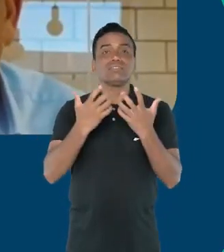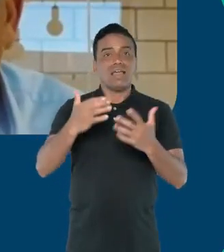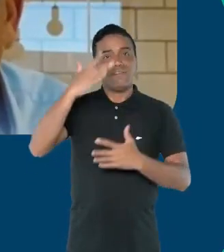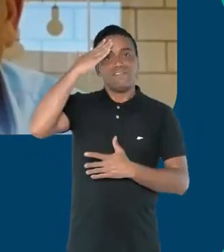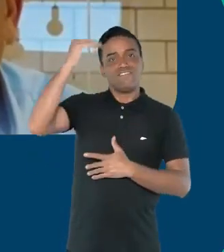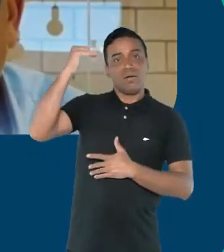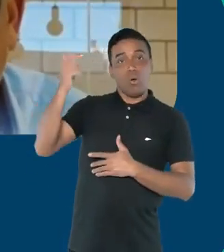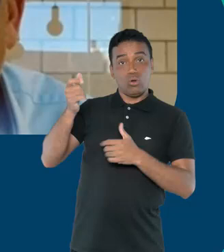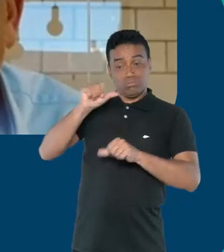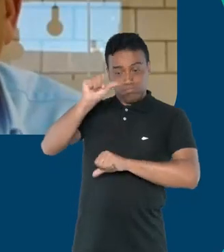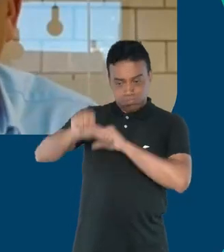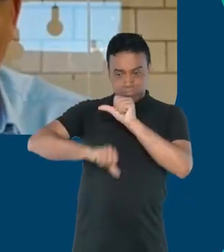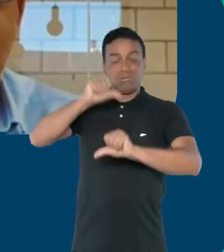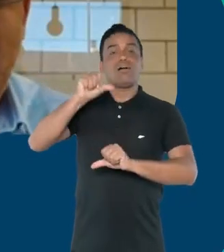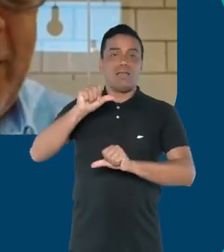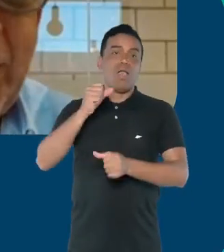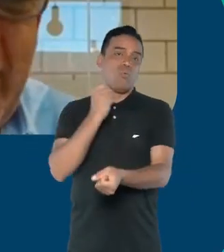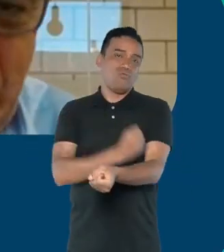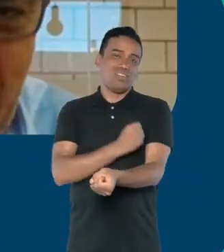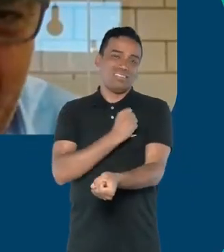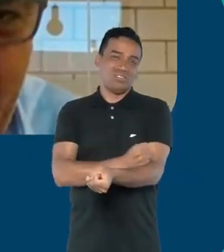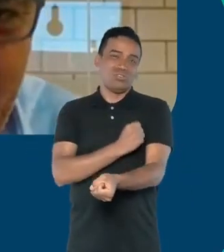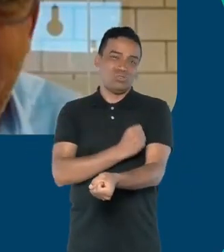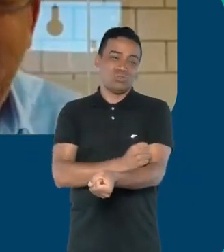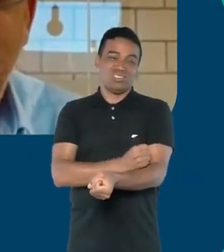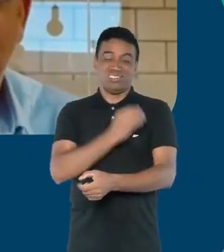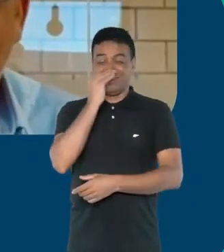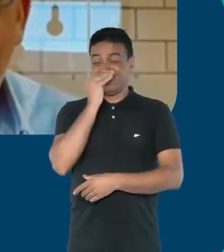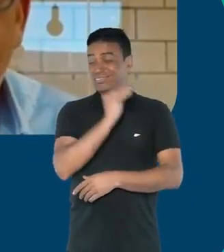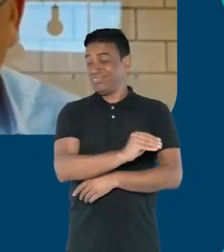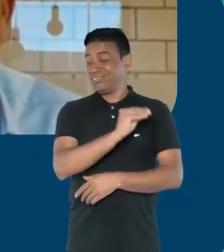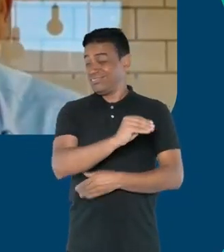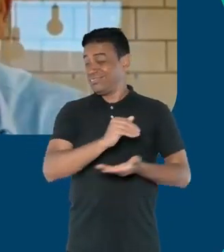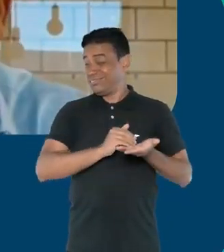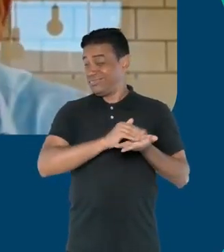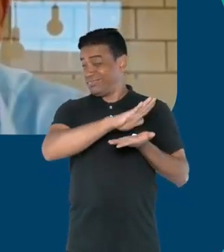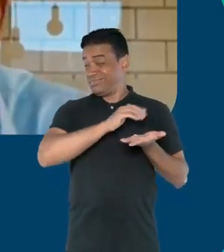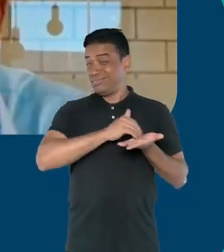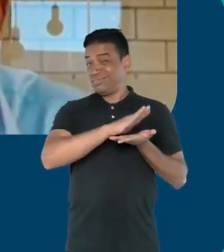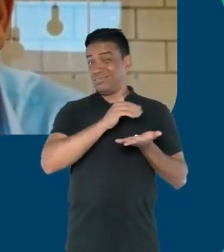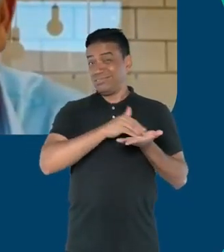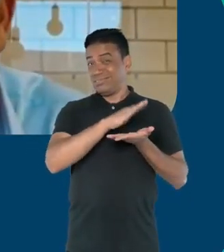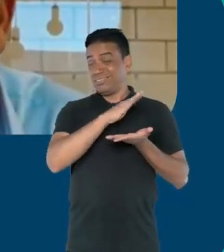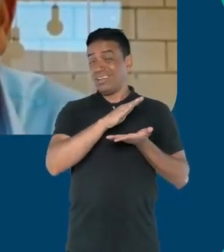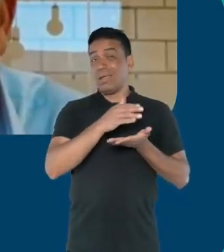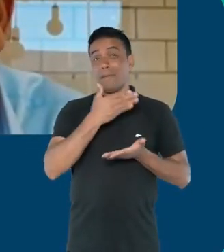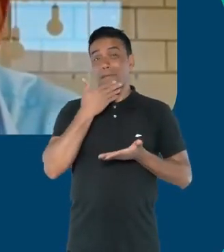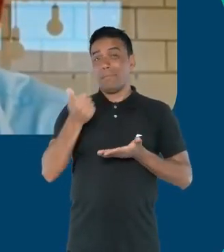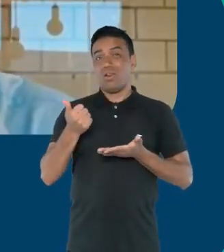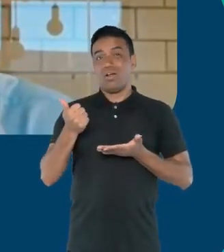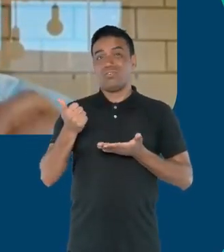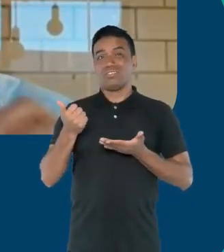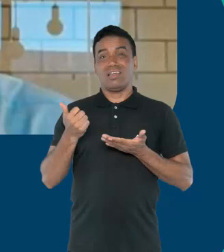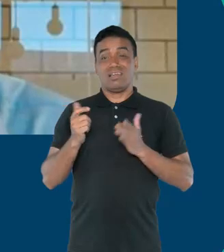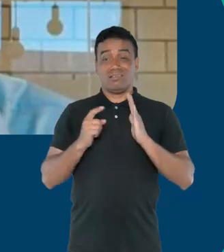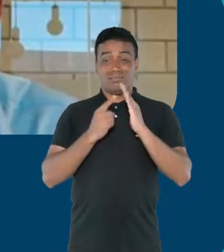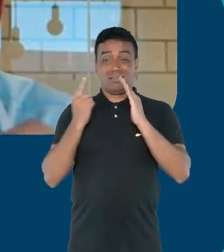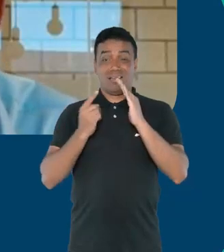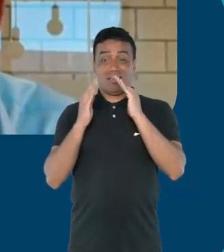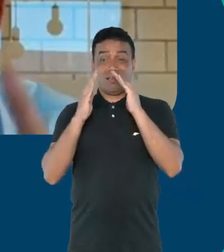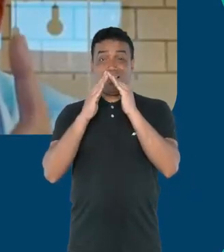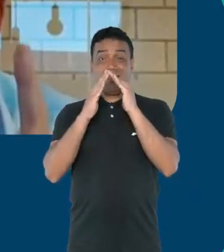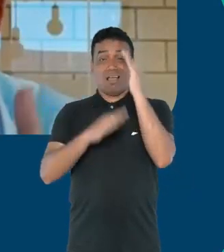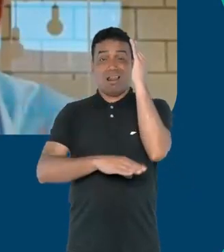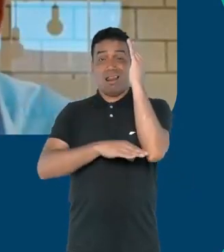é um vício, que é melhor você deixar isso para lá, que é melhor você se isolar numa torre, que é